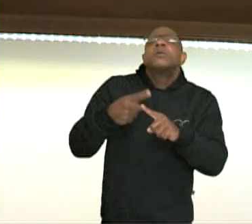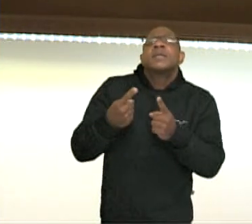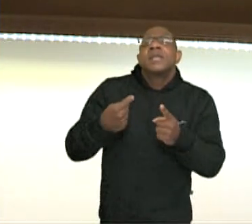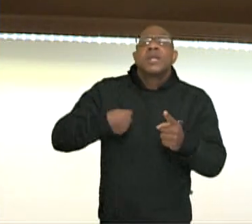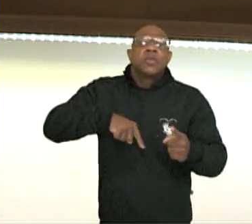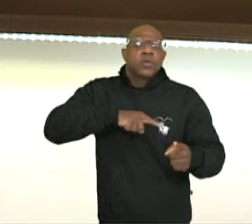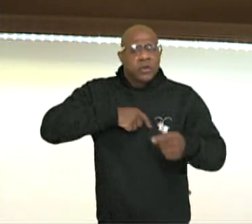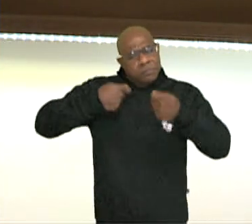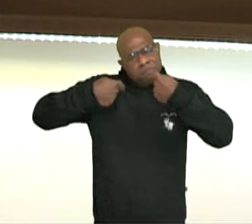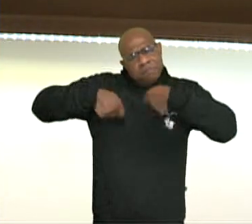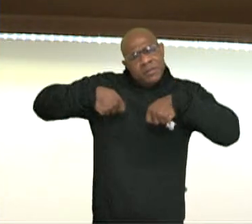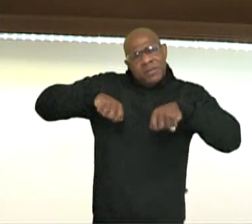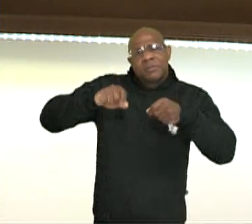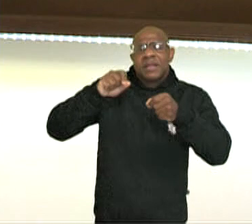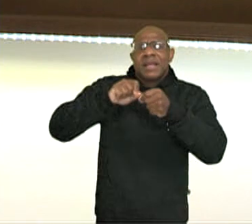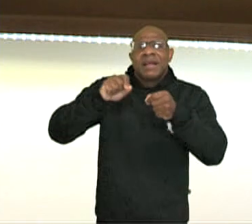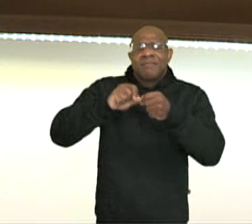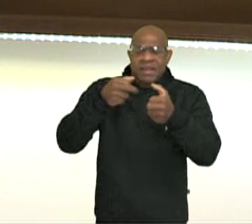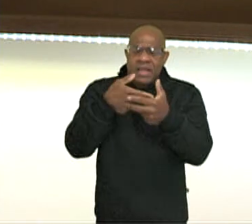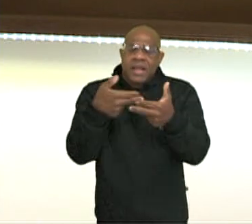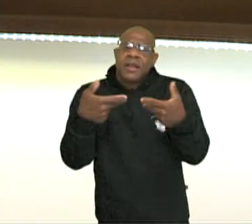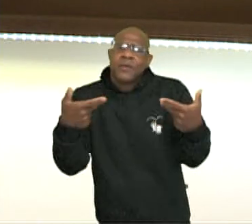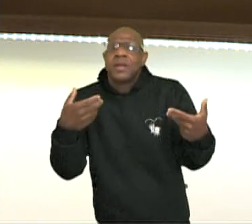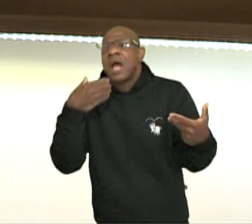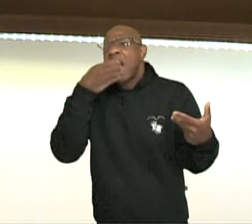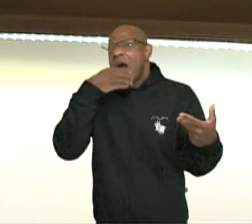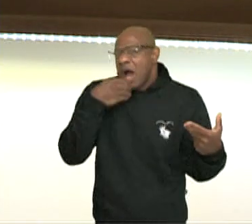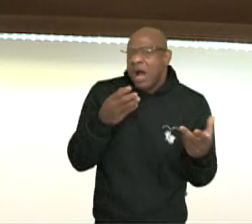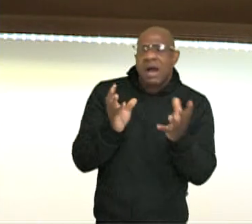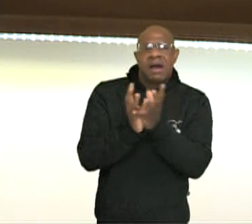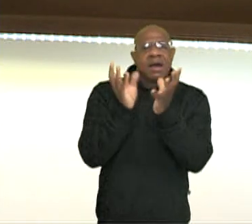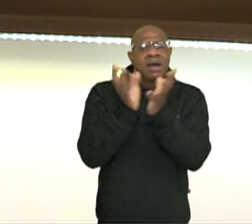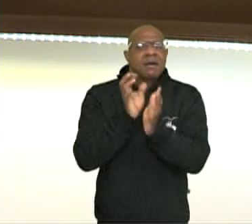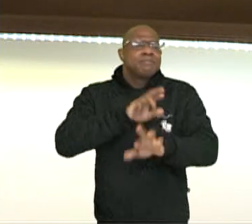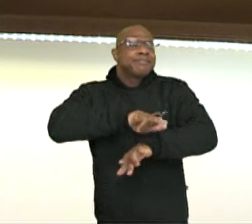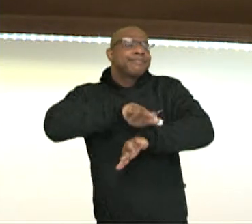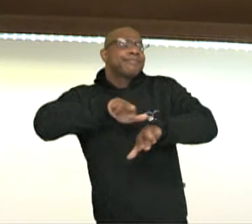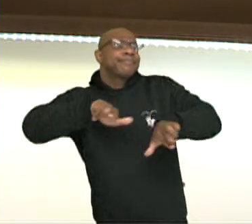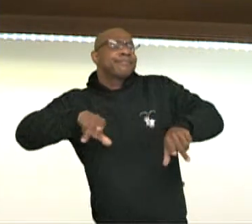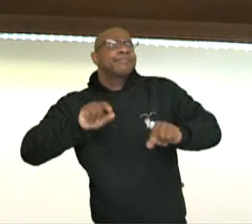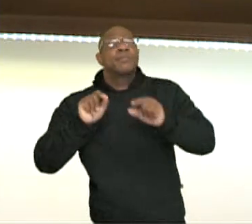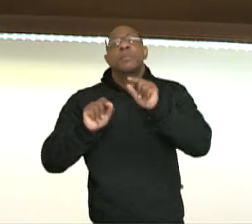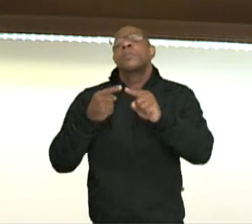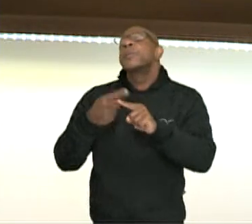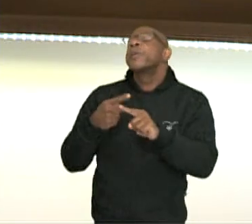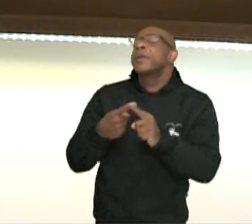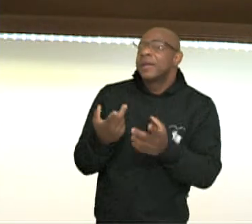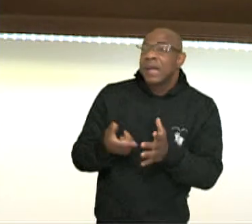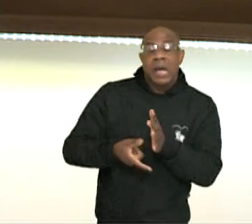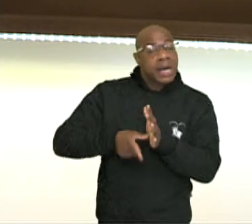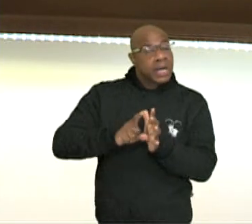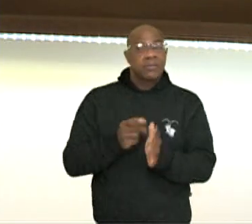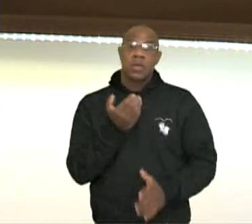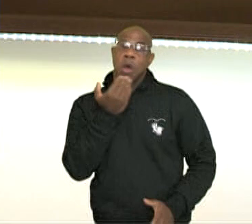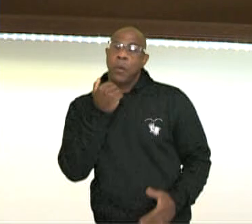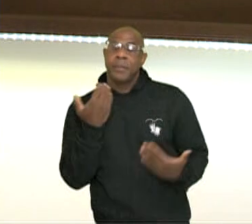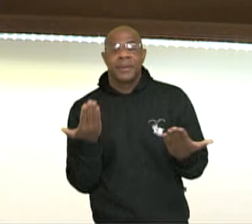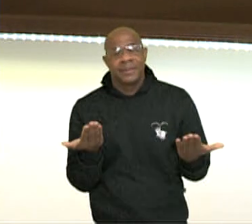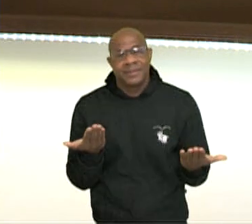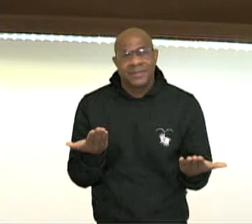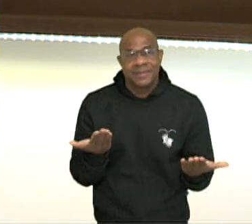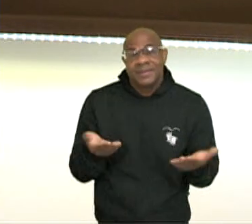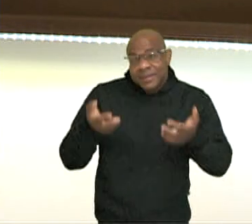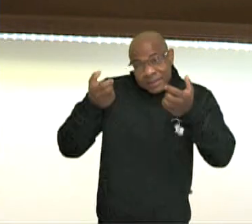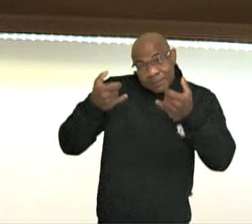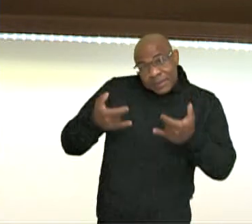nós devemos lavar as frutas, por que devemos lavar as verduras, por que devemos lavar os legumes antes de serem consumidos. Me